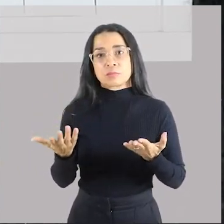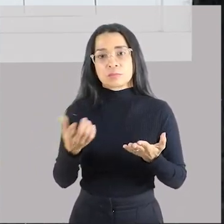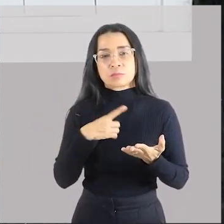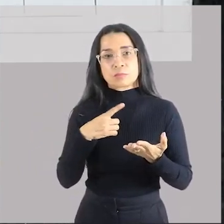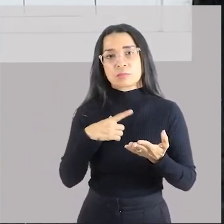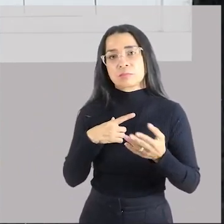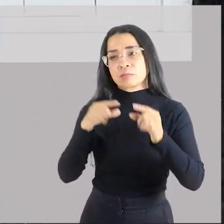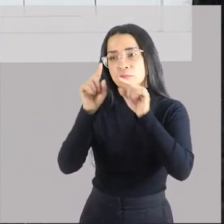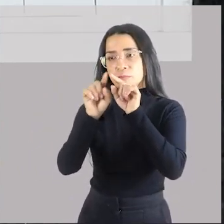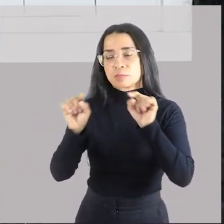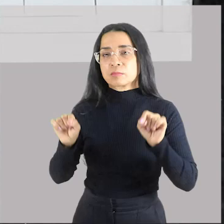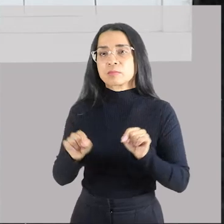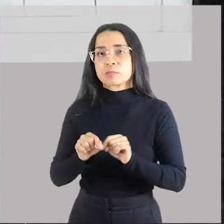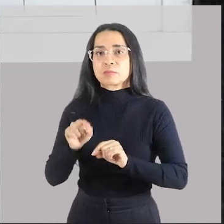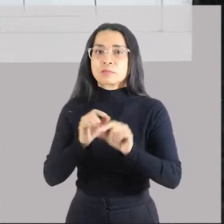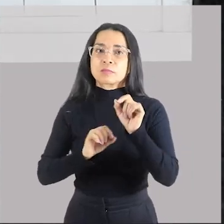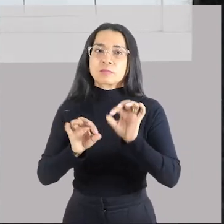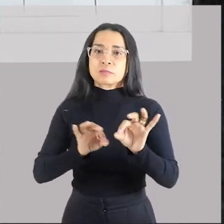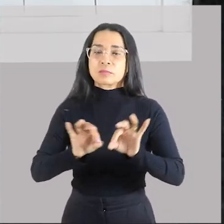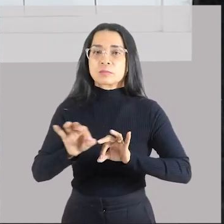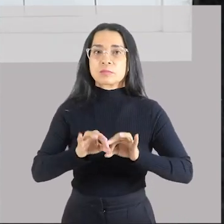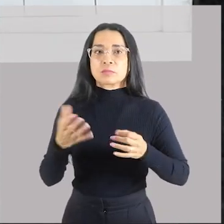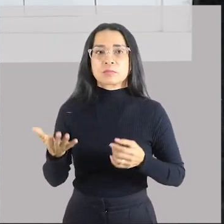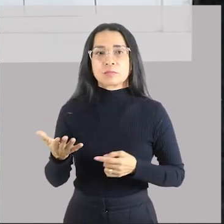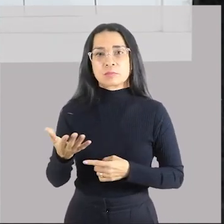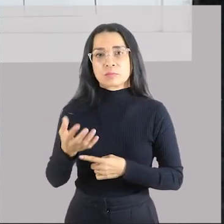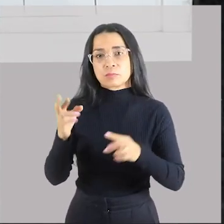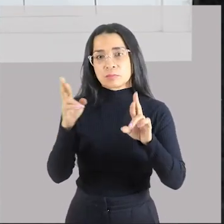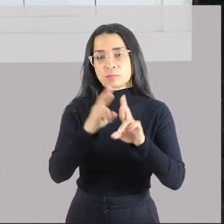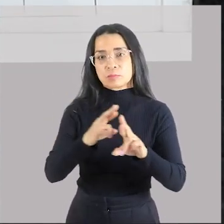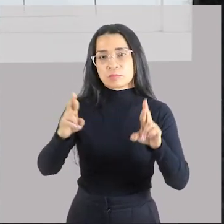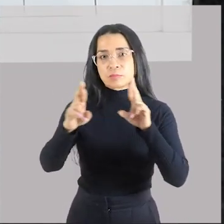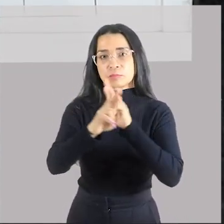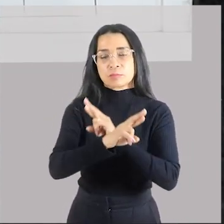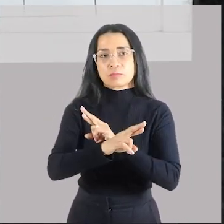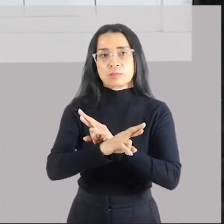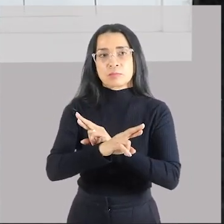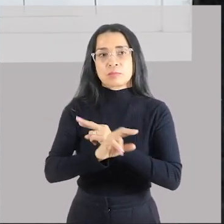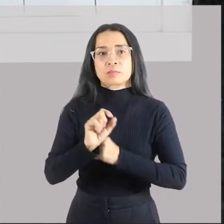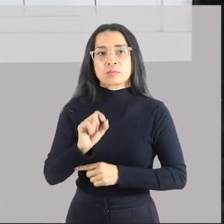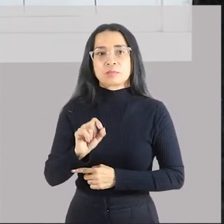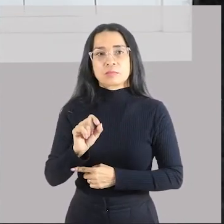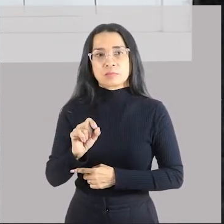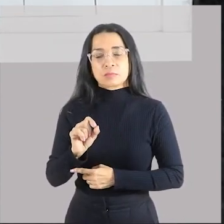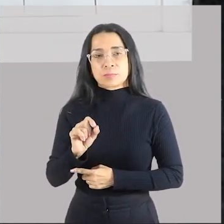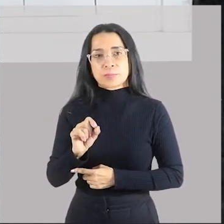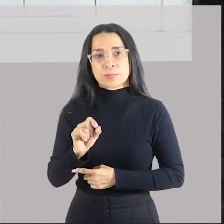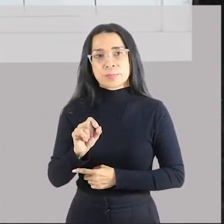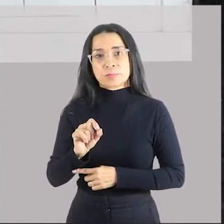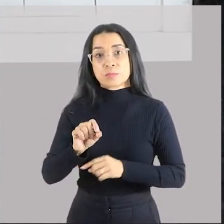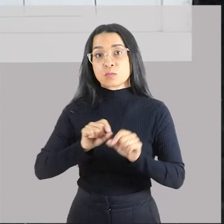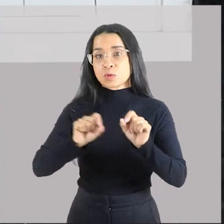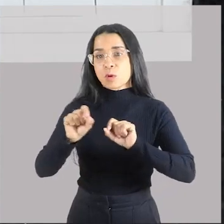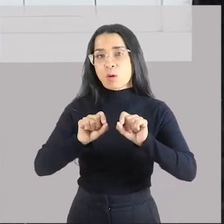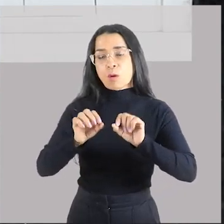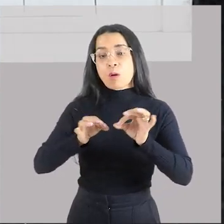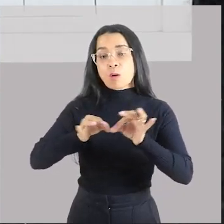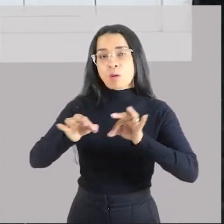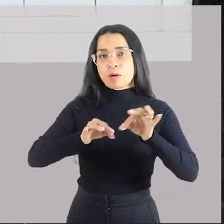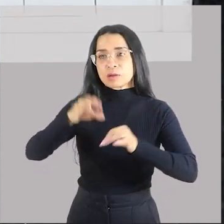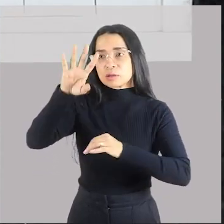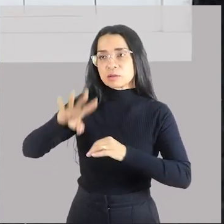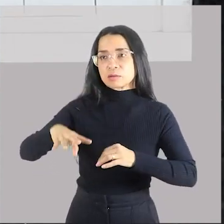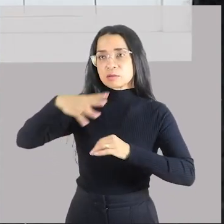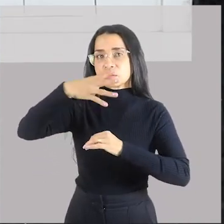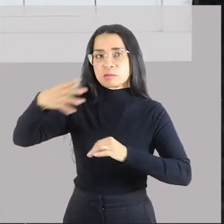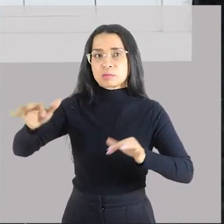no triângulo, nós já estabelecemos aqui uma relação. Ó. Vamos montar essa tabela com nossas fórmulas.